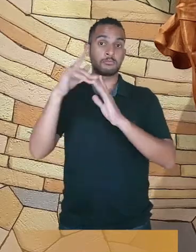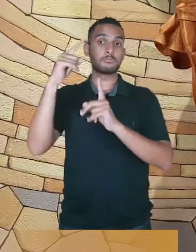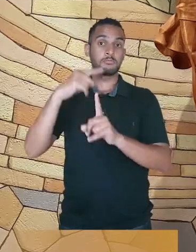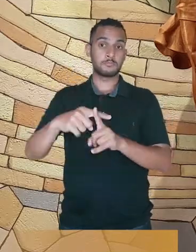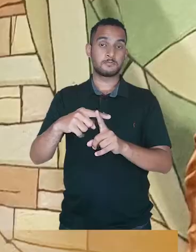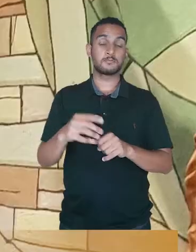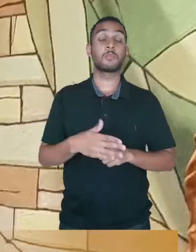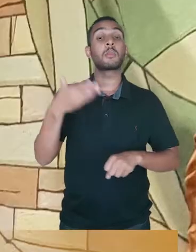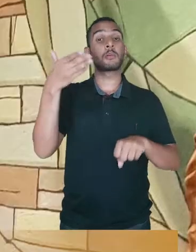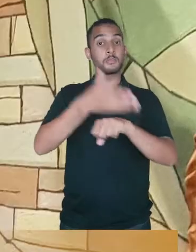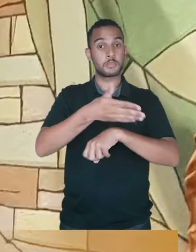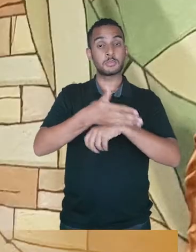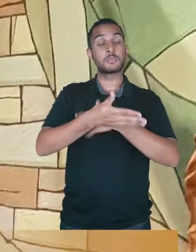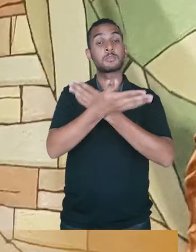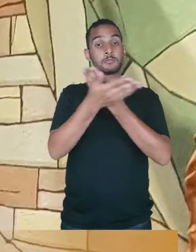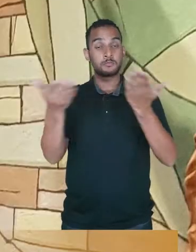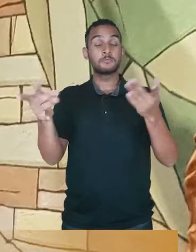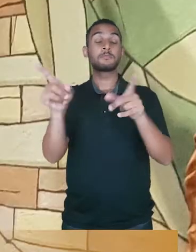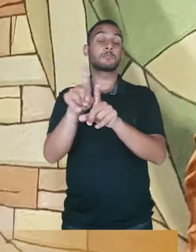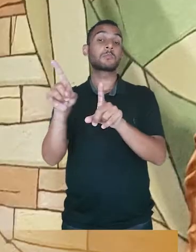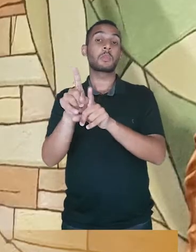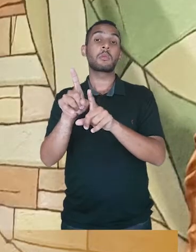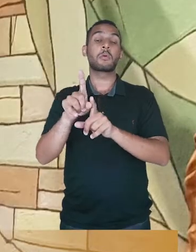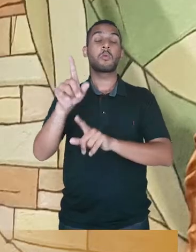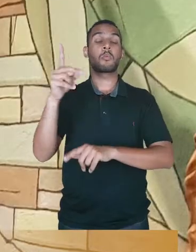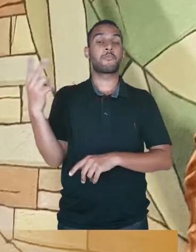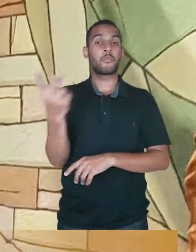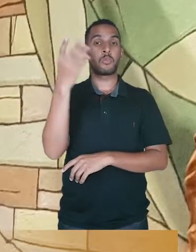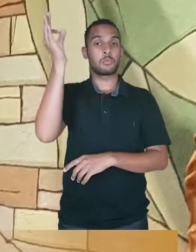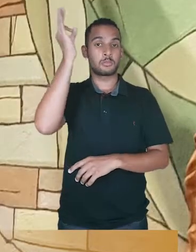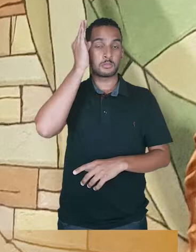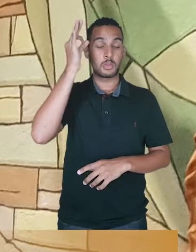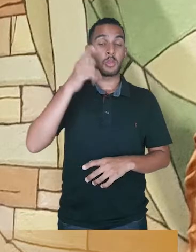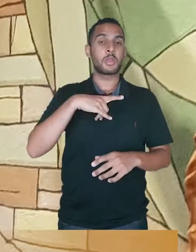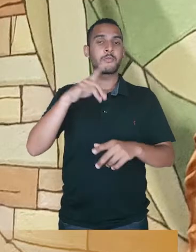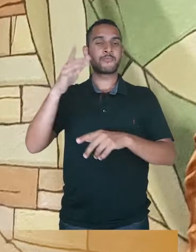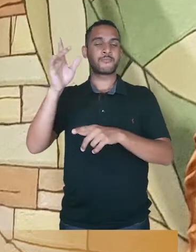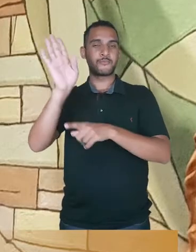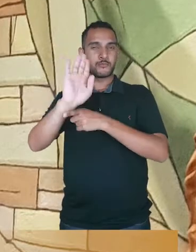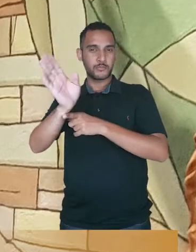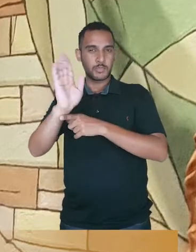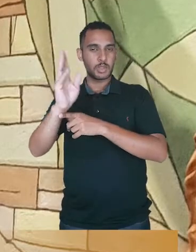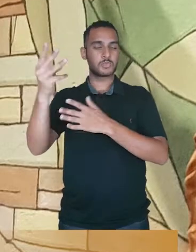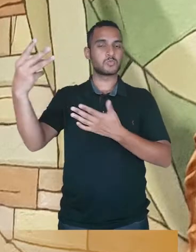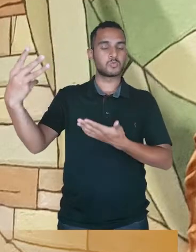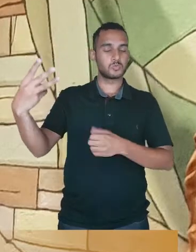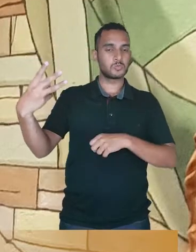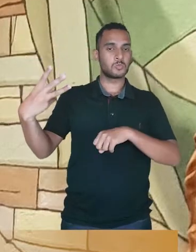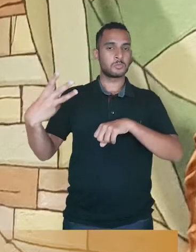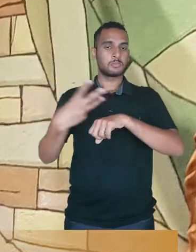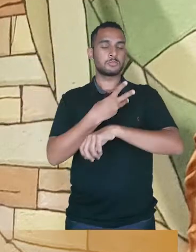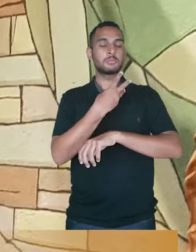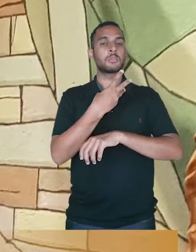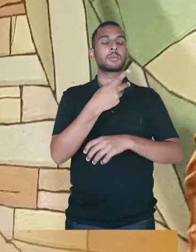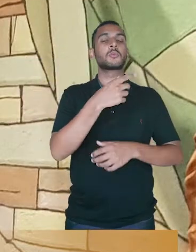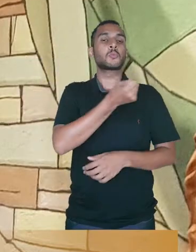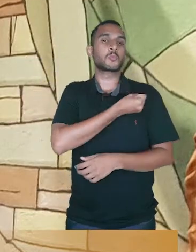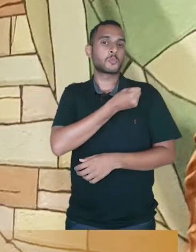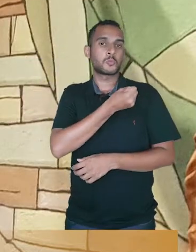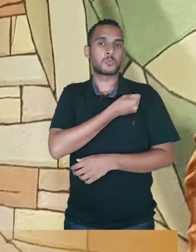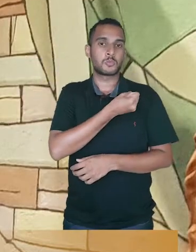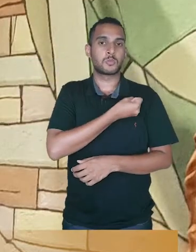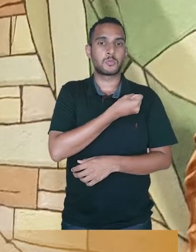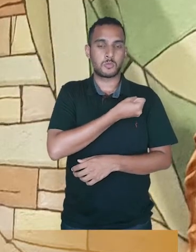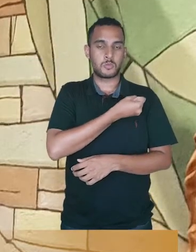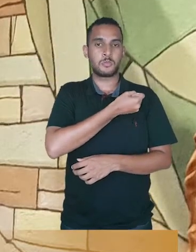igreja participe também do quadro as razões da fé envie para nós um vídeo com a sua pergunta para o haiti sap do